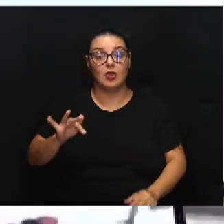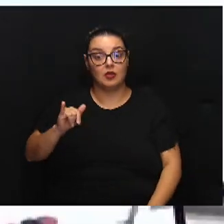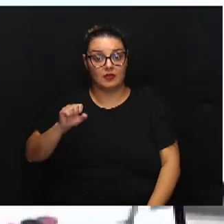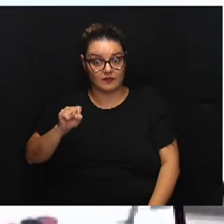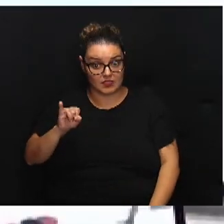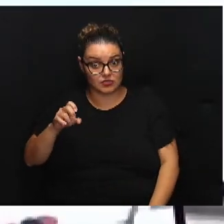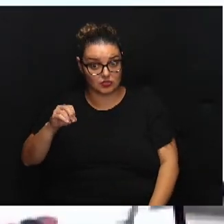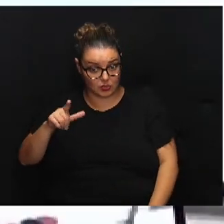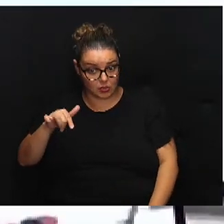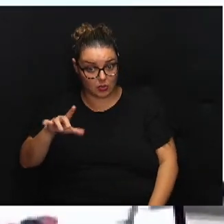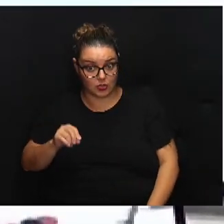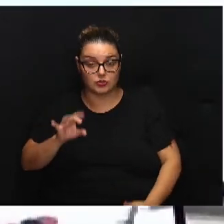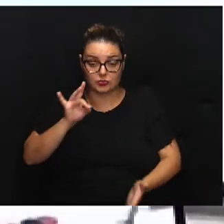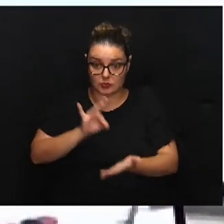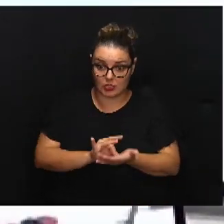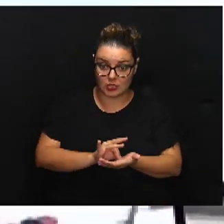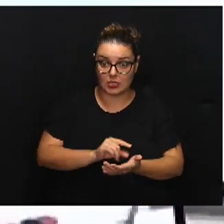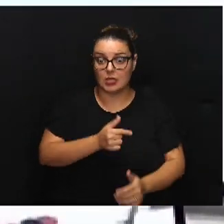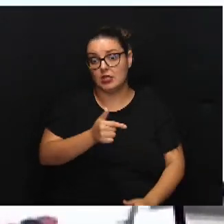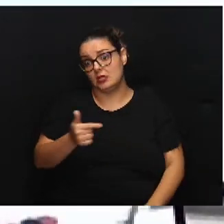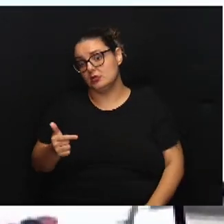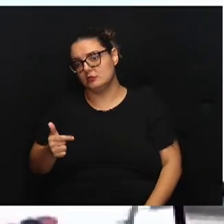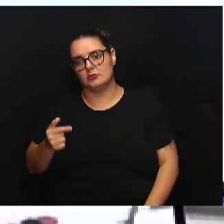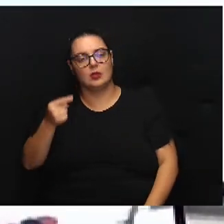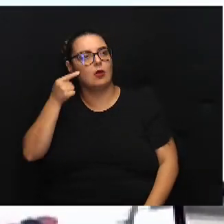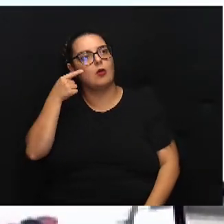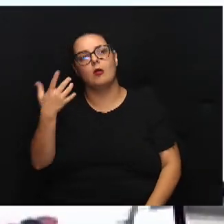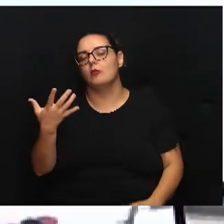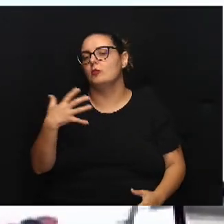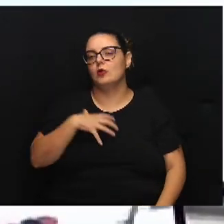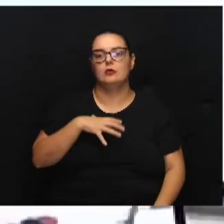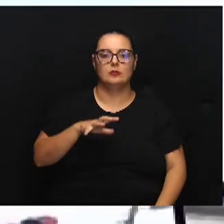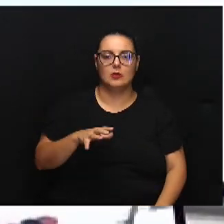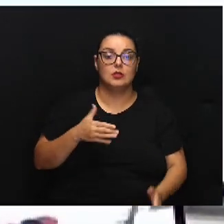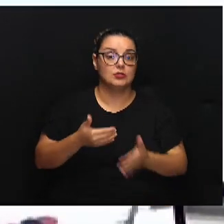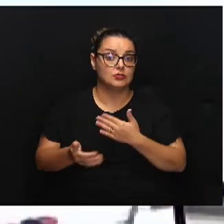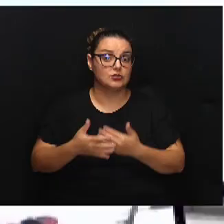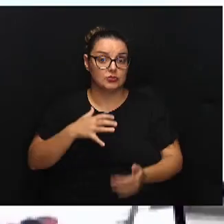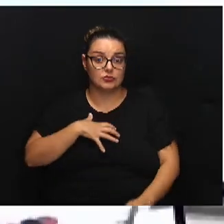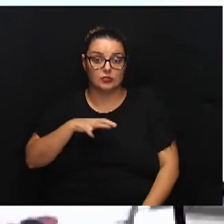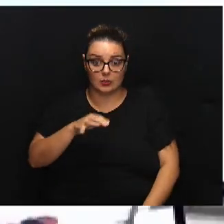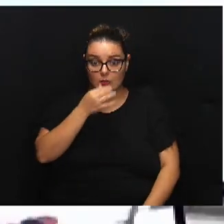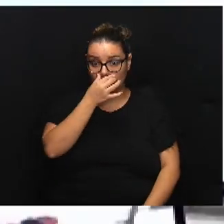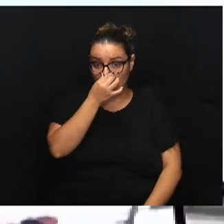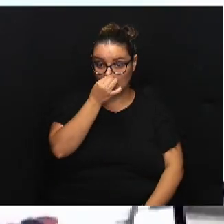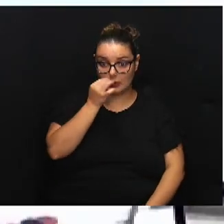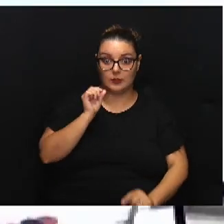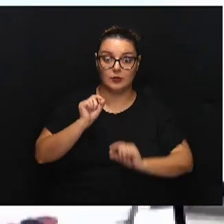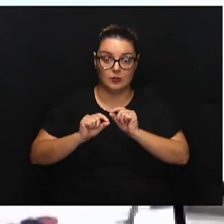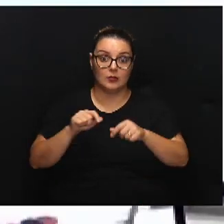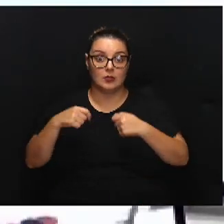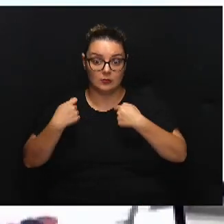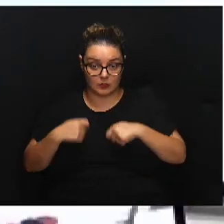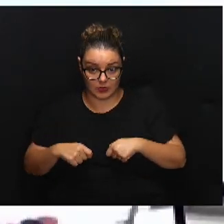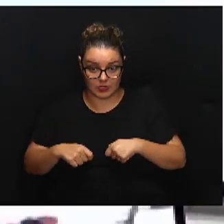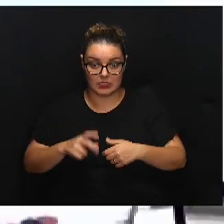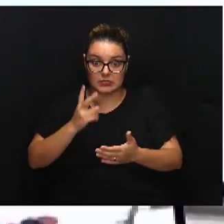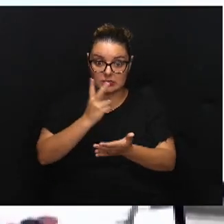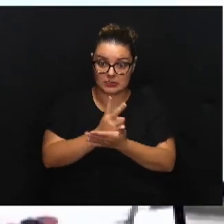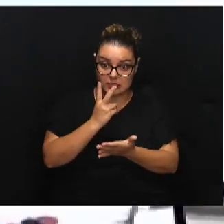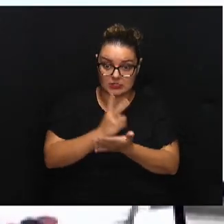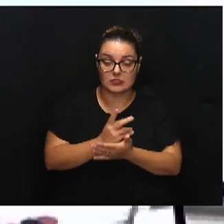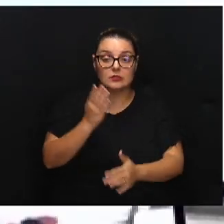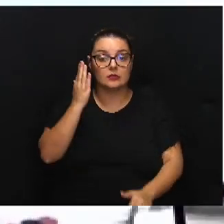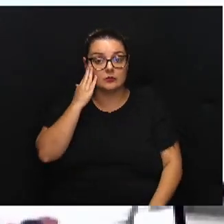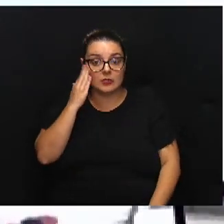fisiológicos mesmo, que não dá para prever dessa forma. De qualquer maneira, eu acho que o que precisa é sempre